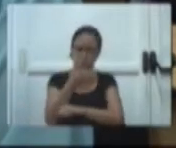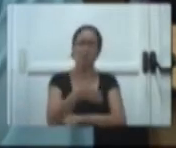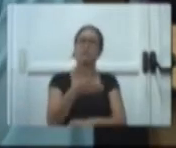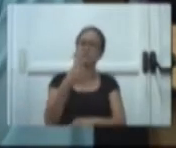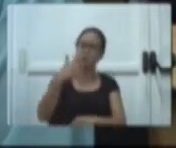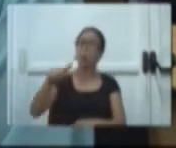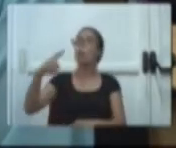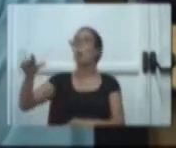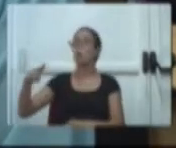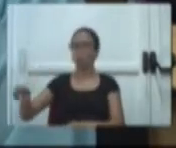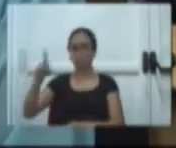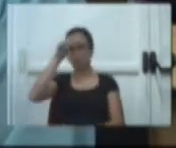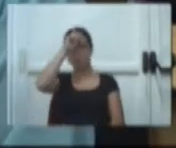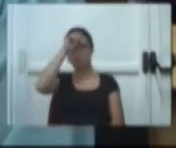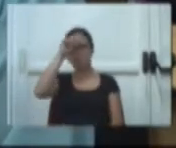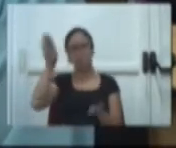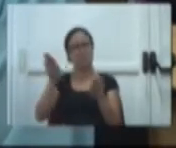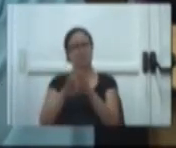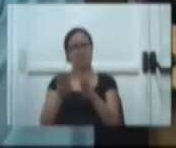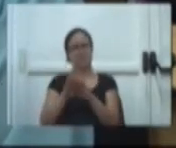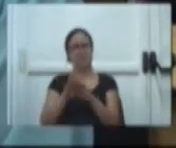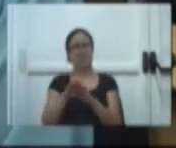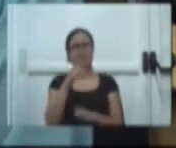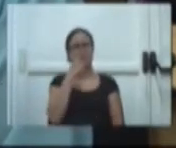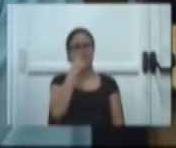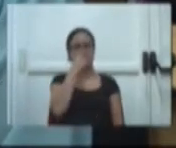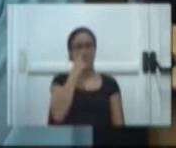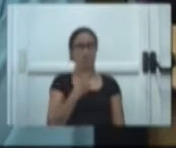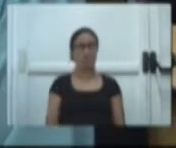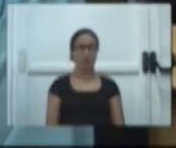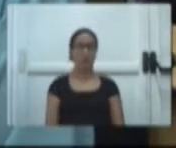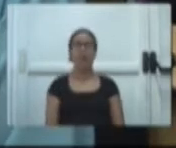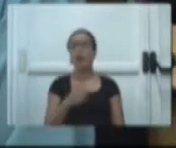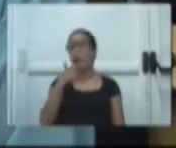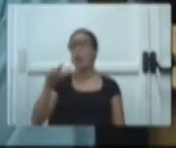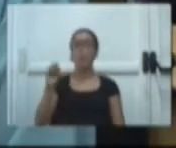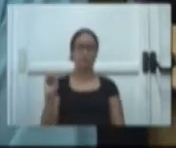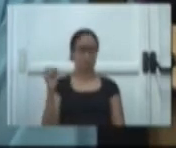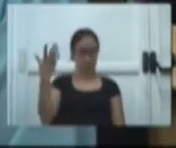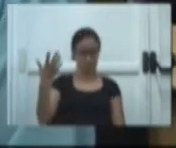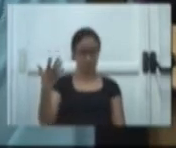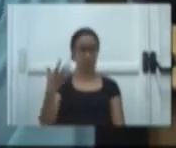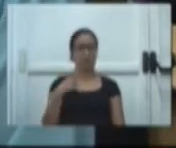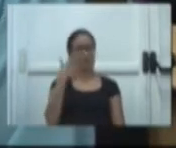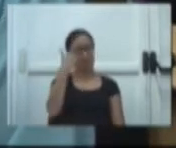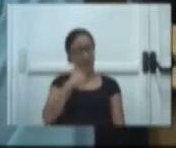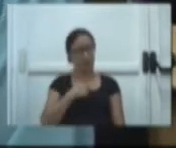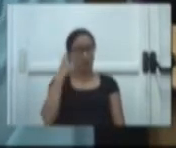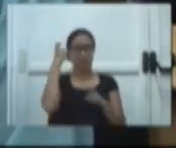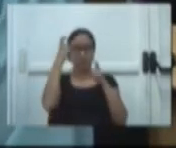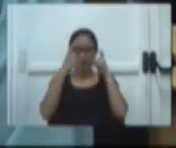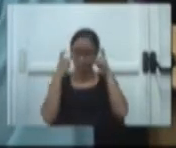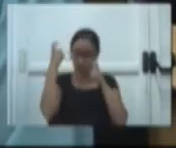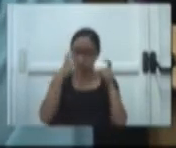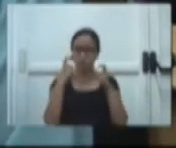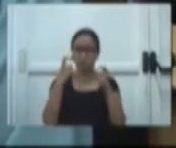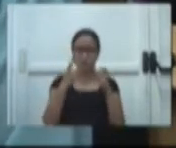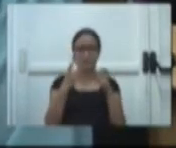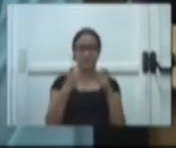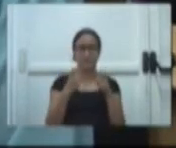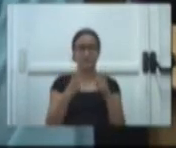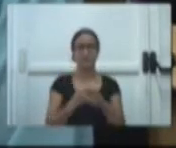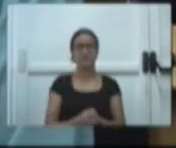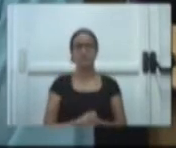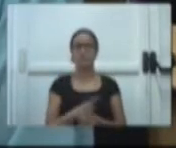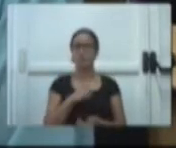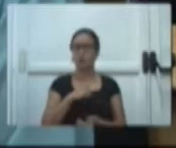atenção, e eu fico mais preocupado ainda, Isaí, palavras de uma médica, e eu tenho o Jun